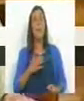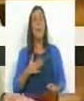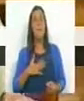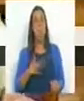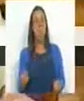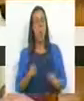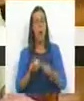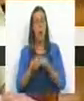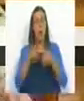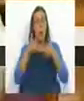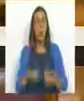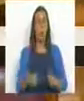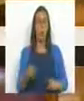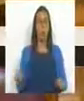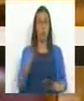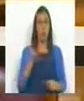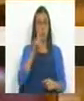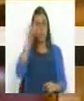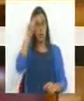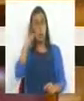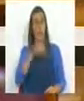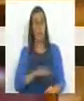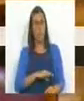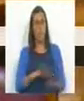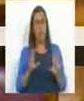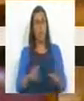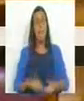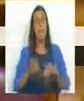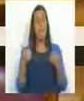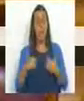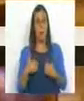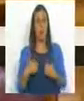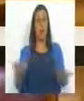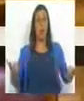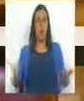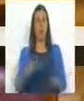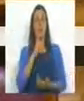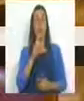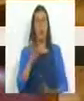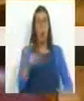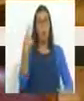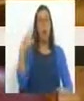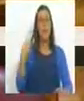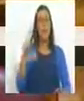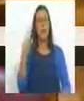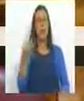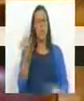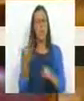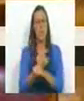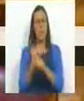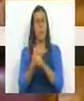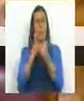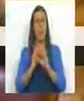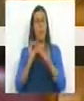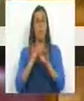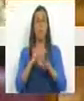que não têm um cumprimento correto nesta questão dos estágios profissionais. Melhor do que eu, aliás, responderia o Presidente do Instituto de Emprego e